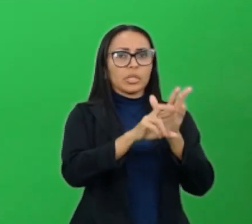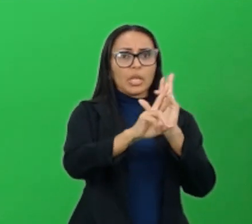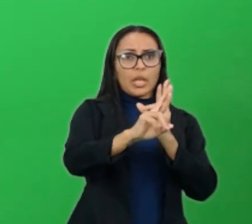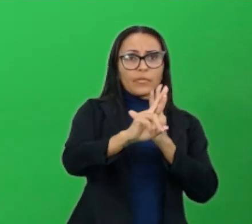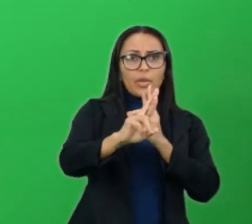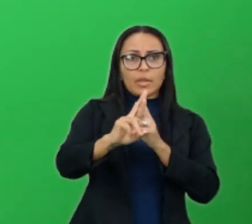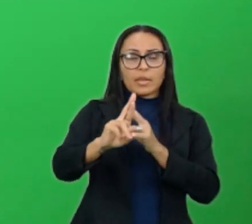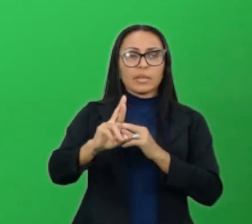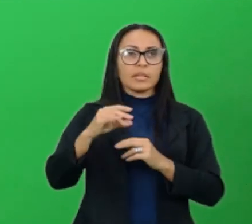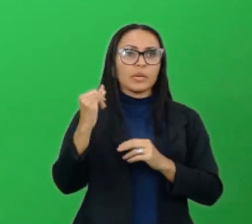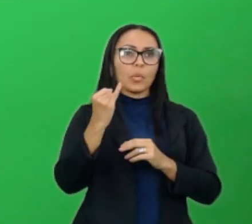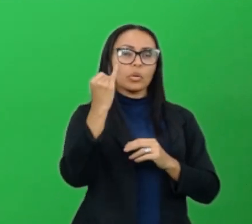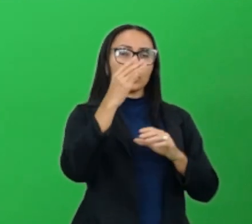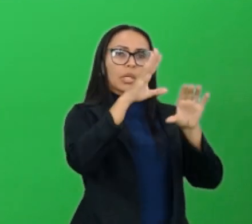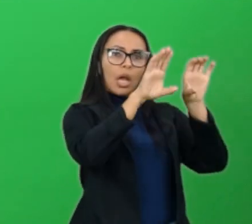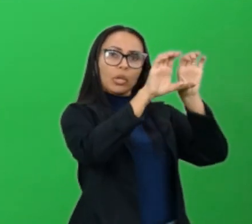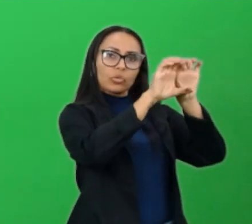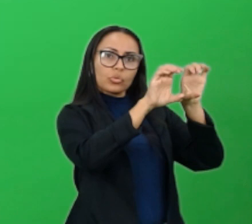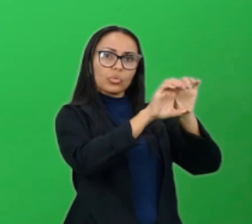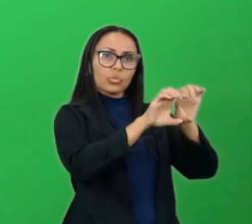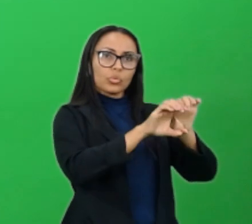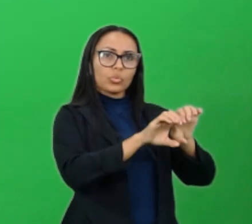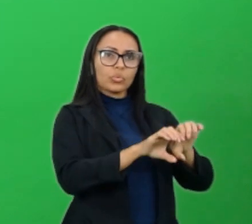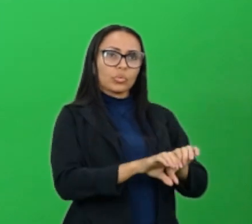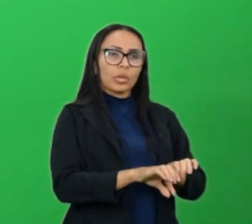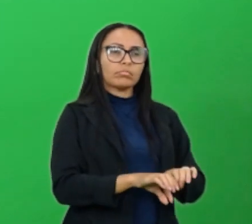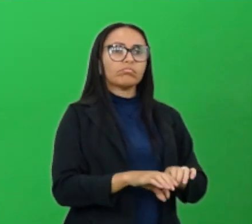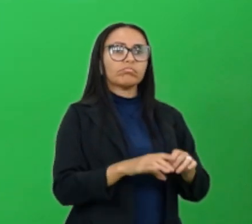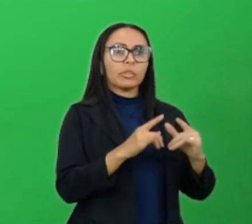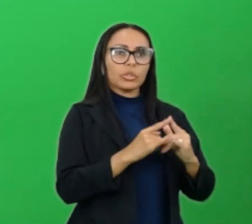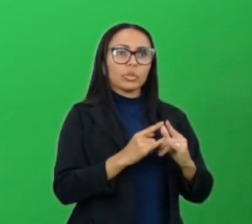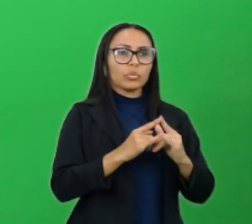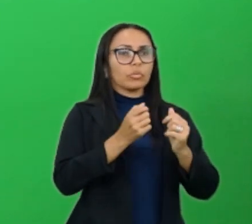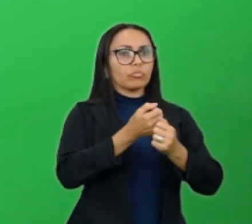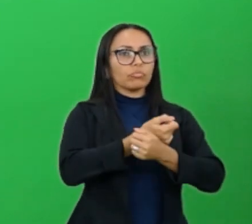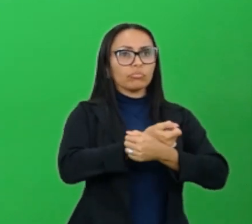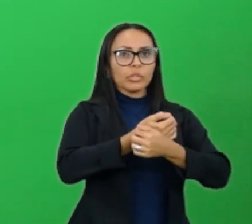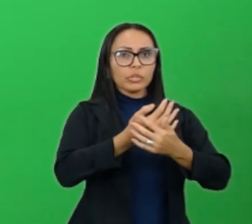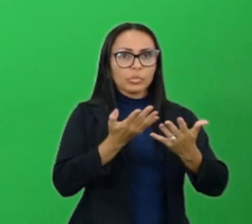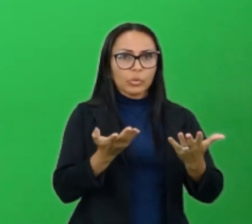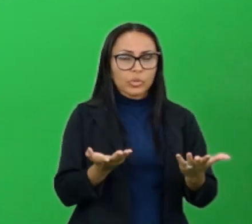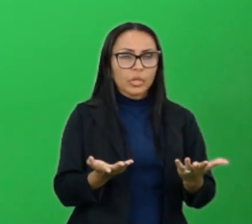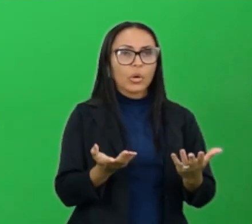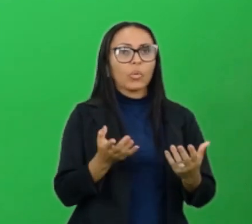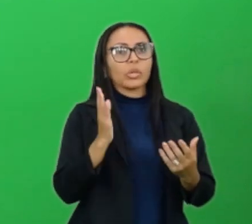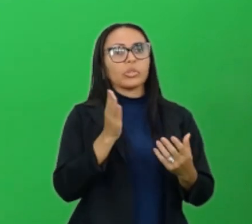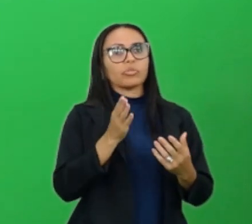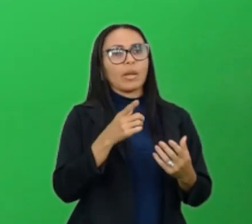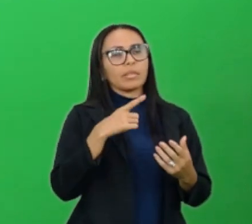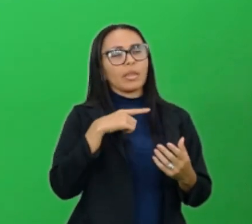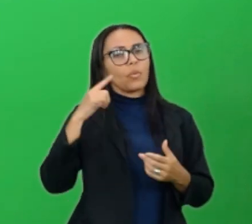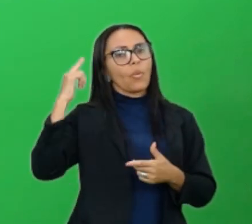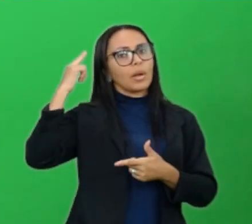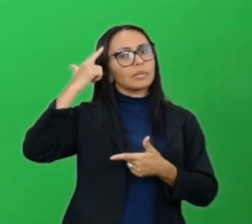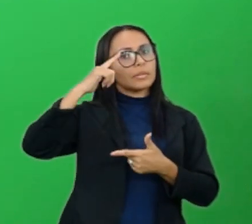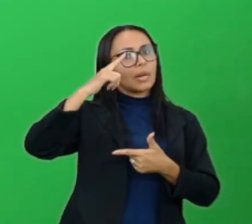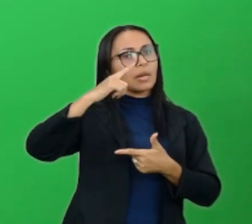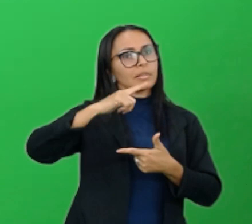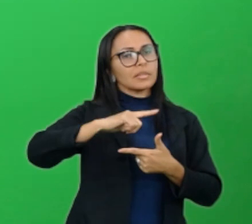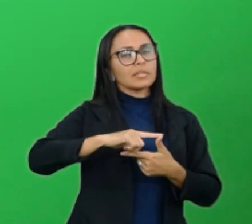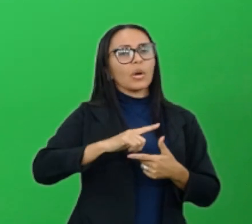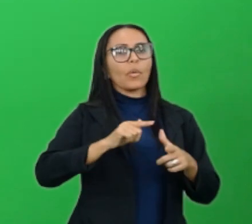estruturas, né, entidades, né, instituições que já têm uma tradição em trabalhar com indicadores de